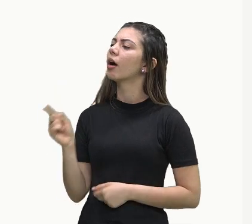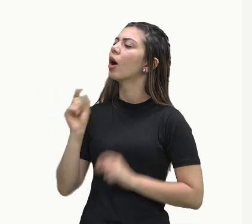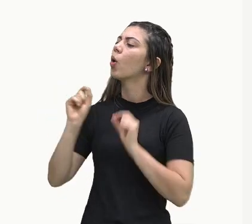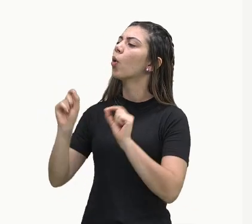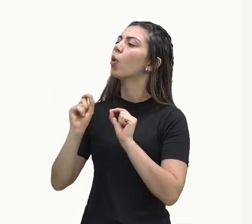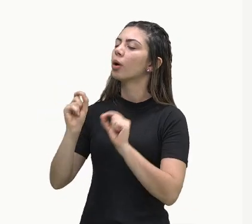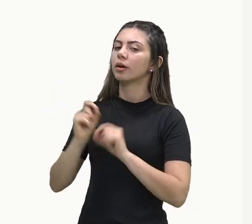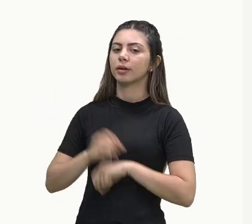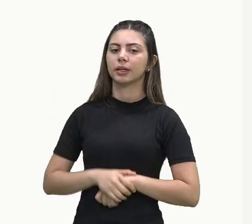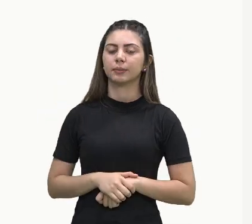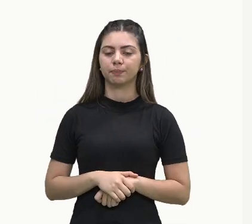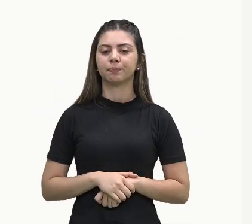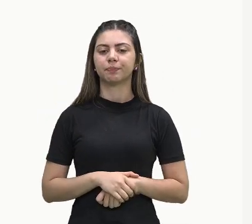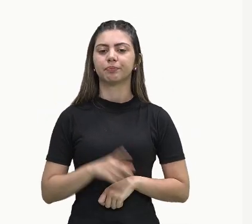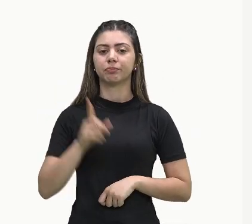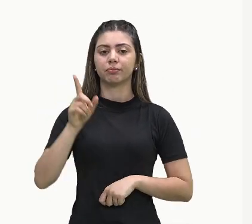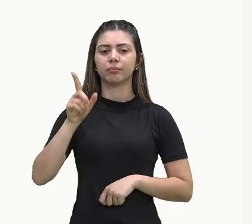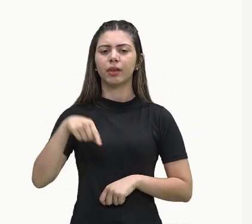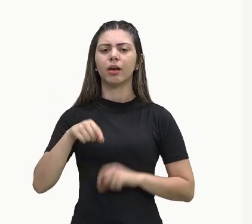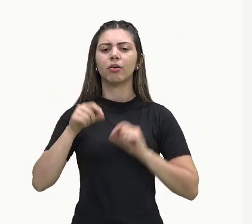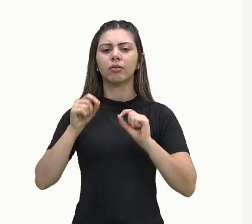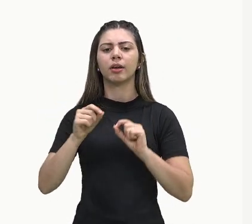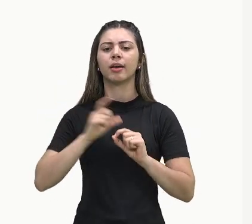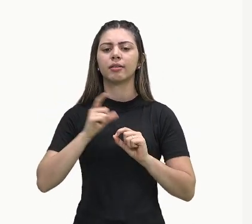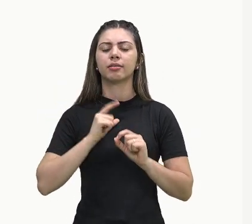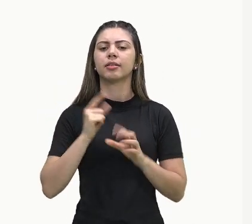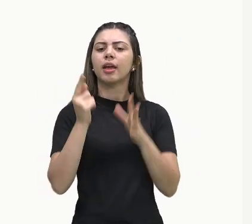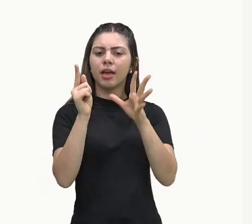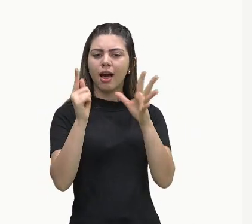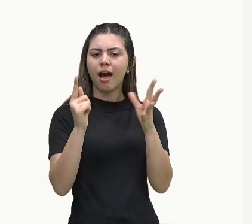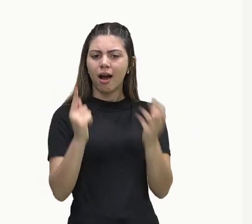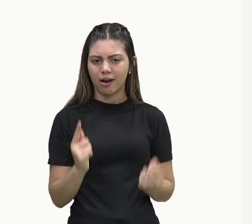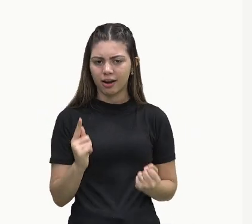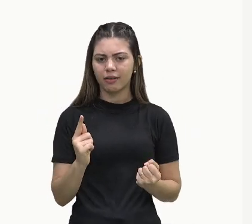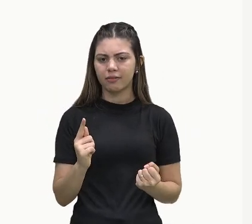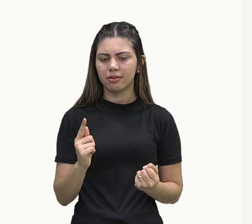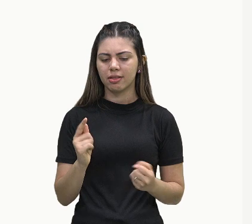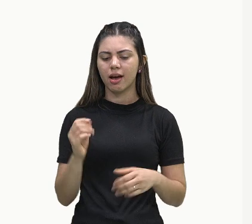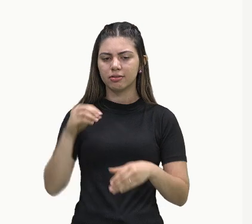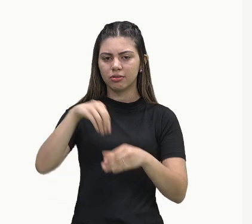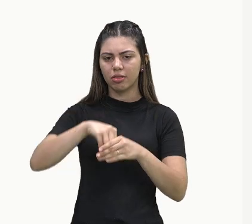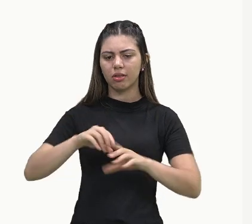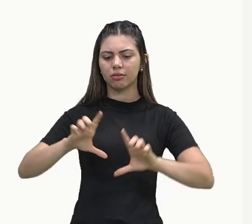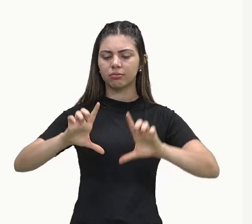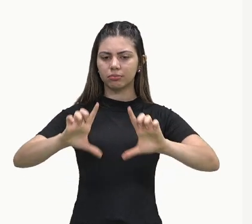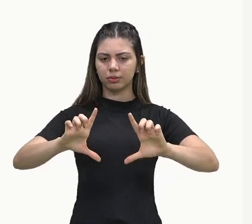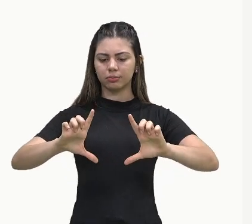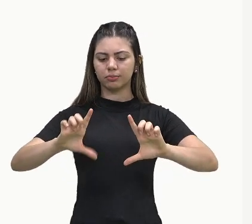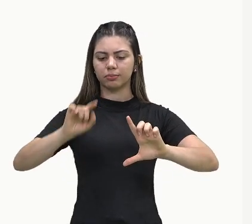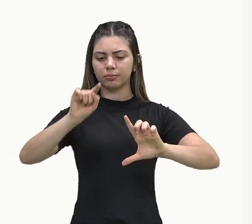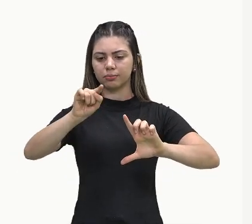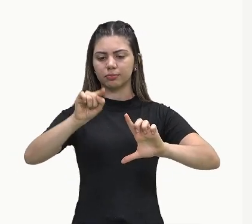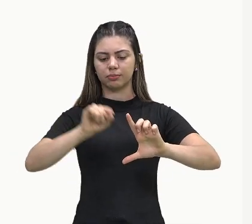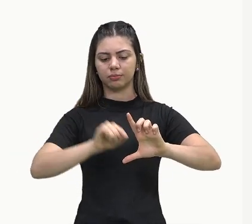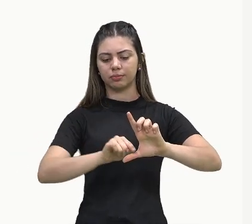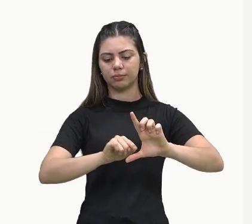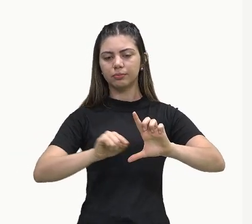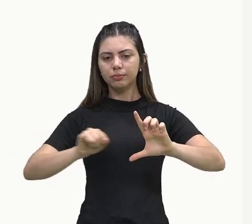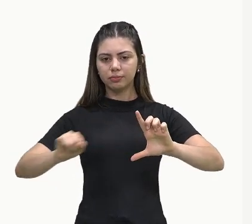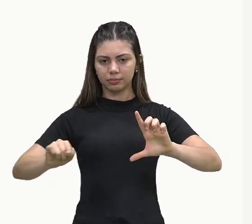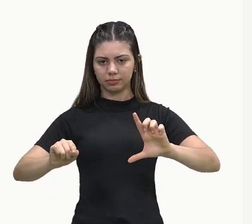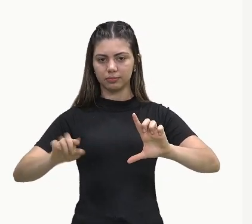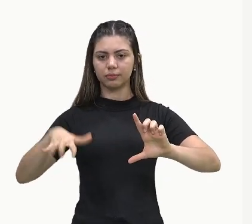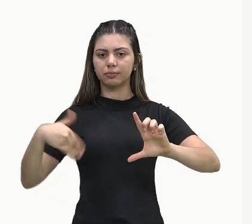o Baricentro é o centro de gravidade do triângulo e é o ponto de interseção das três medianas o